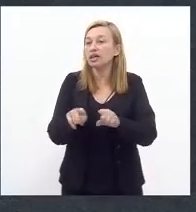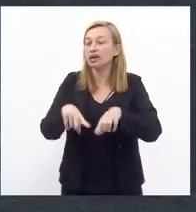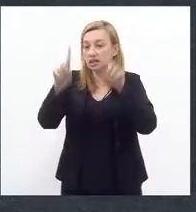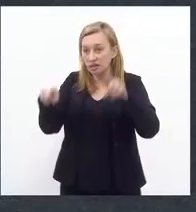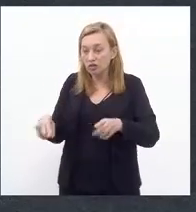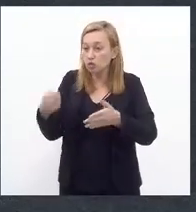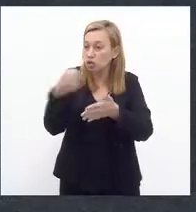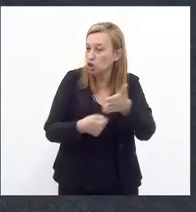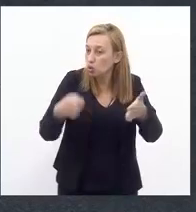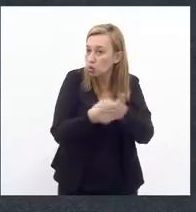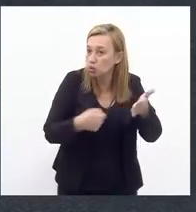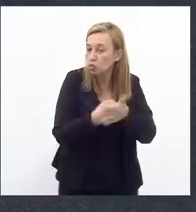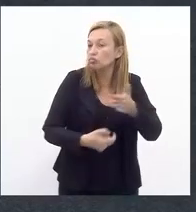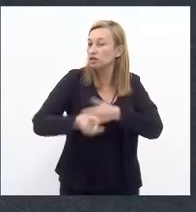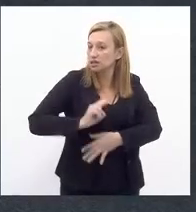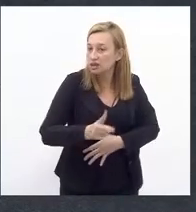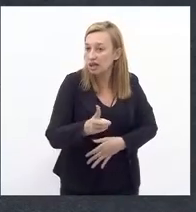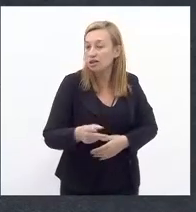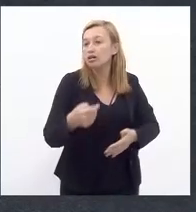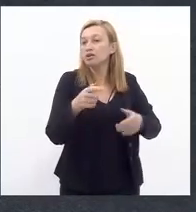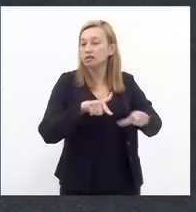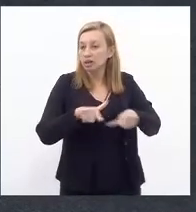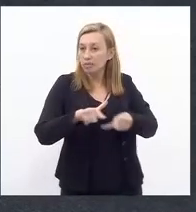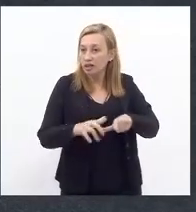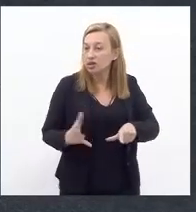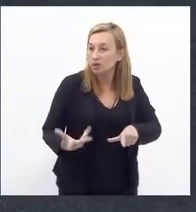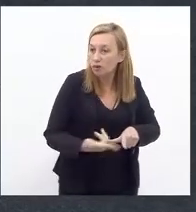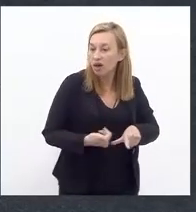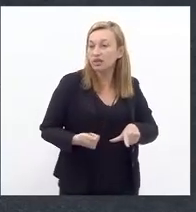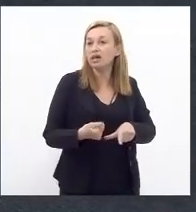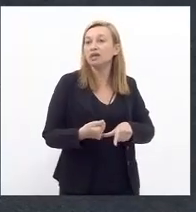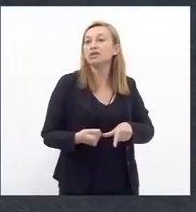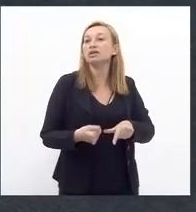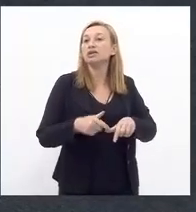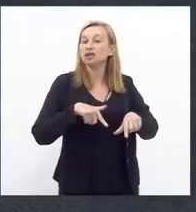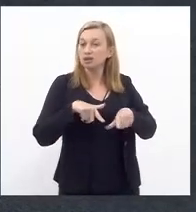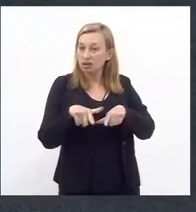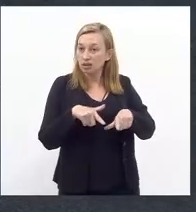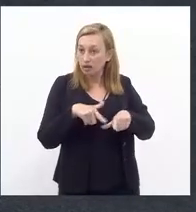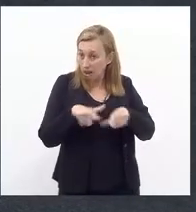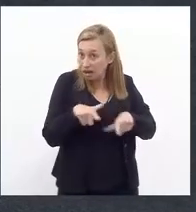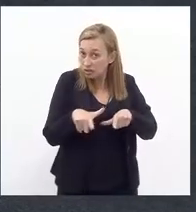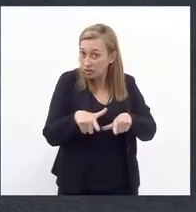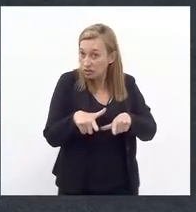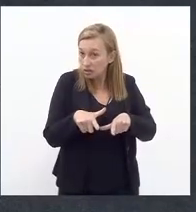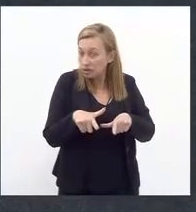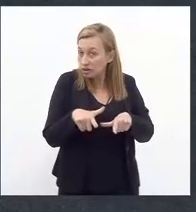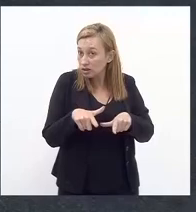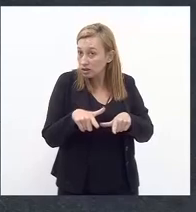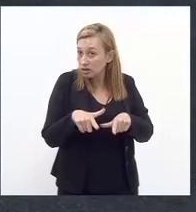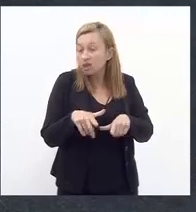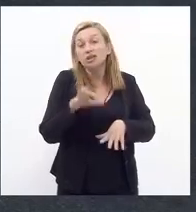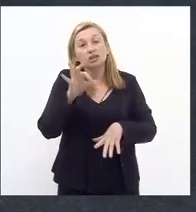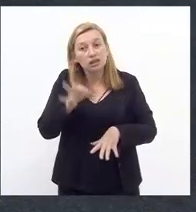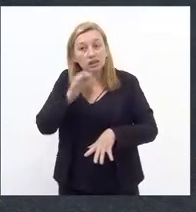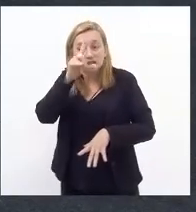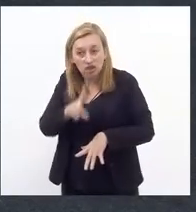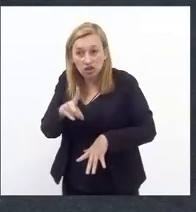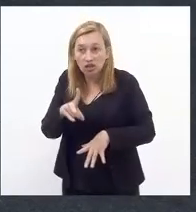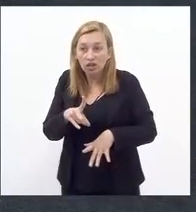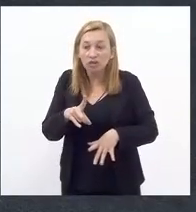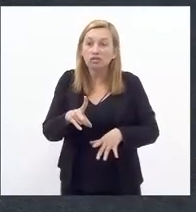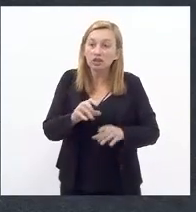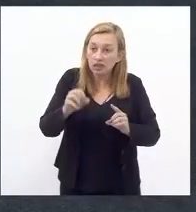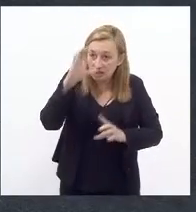servidores que lutam segue lutando por um serviço público qualificado e presta serviço e ao fazê-lo garante direito